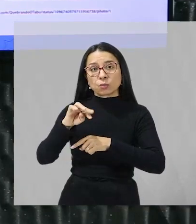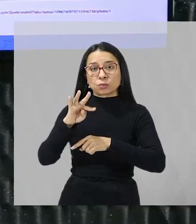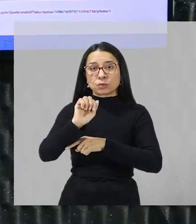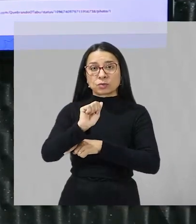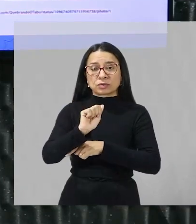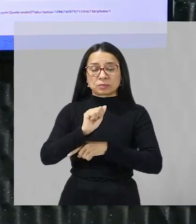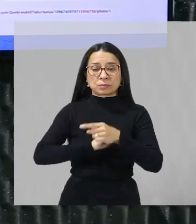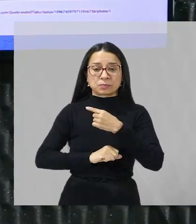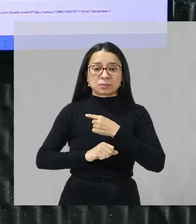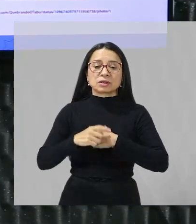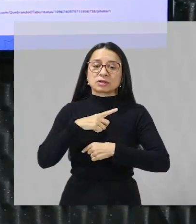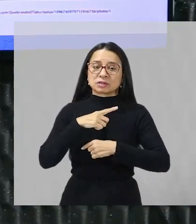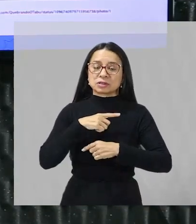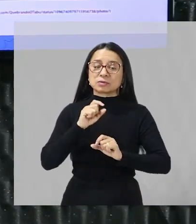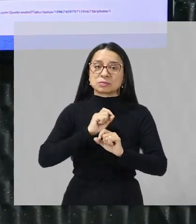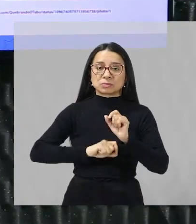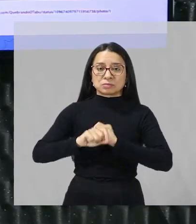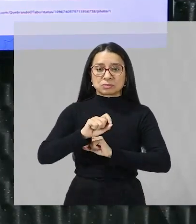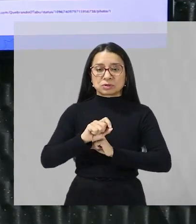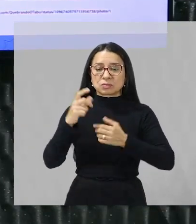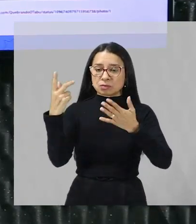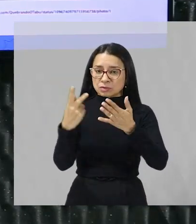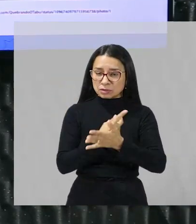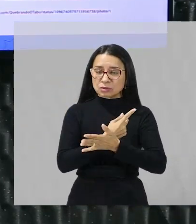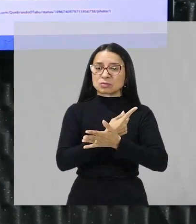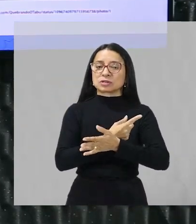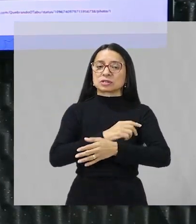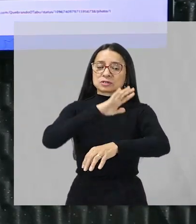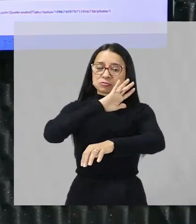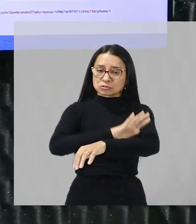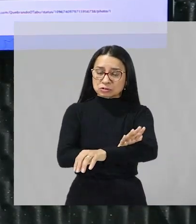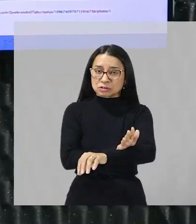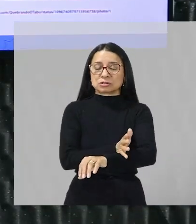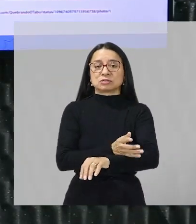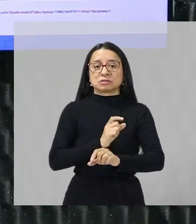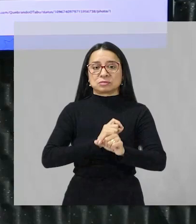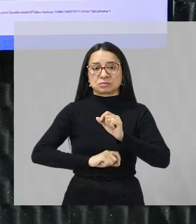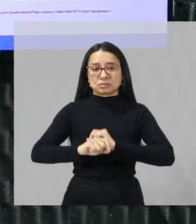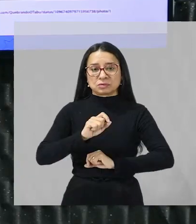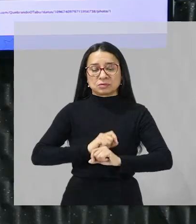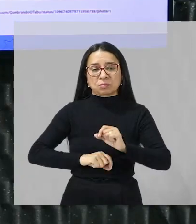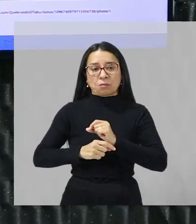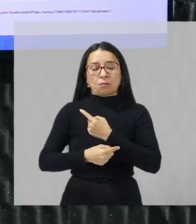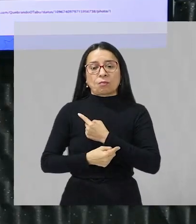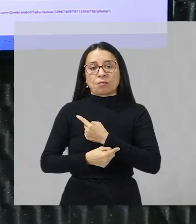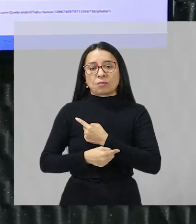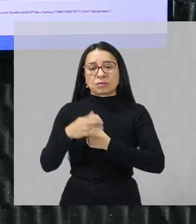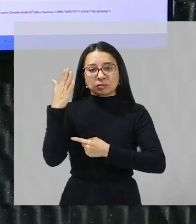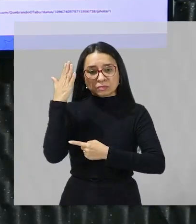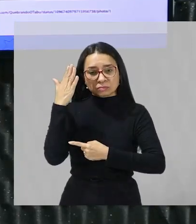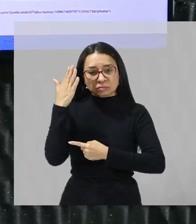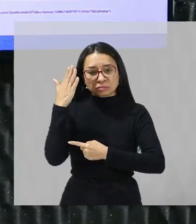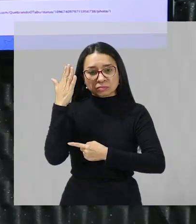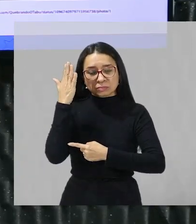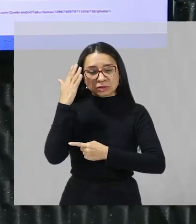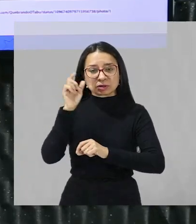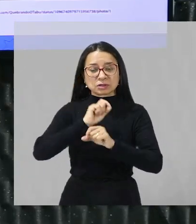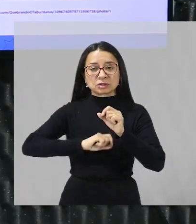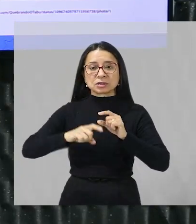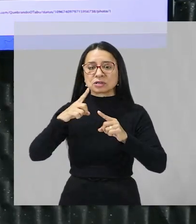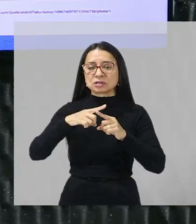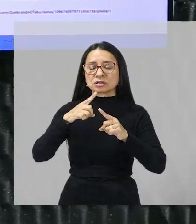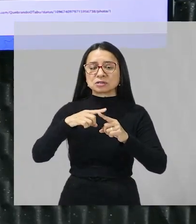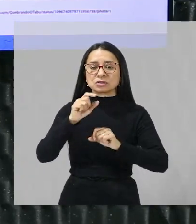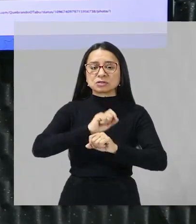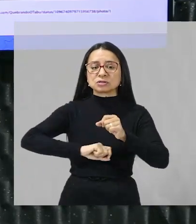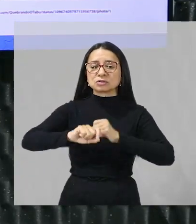negra. Existe, portanto, uma situação de racismo explícita na questão e a gente vai tentar entender pelas opções que tipos de